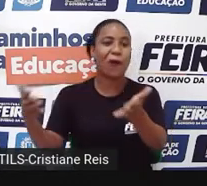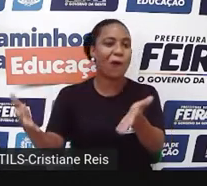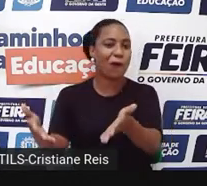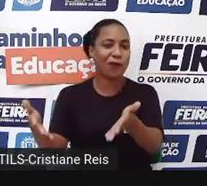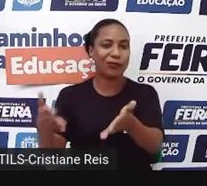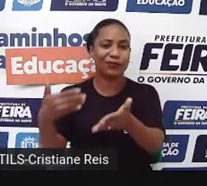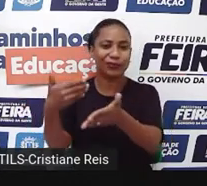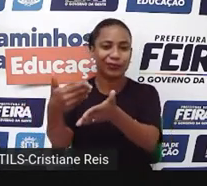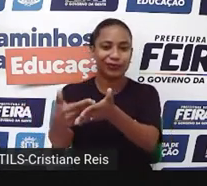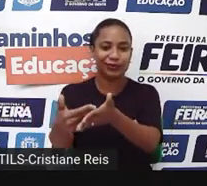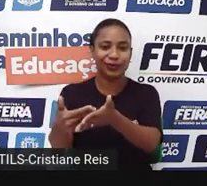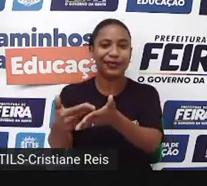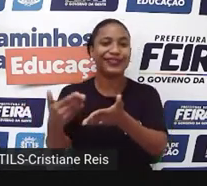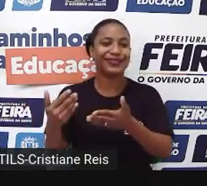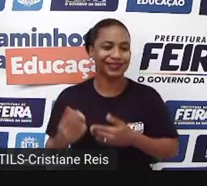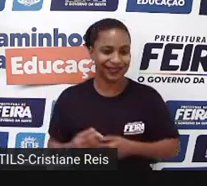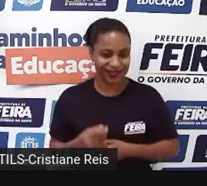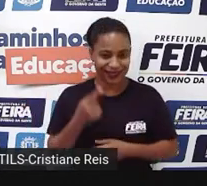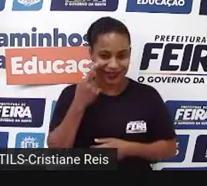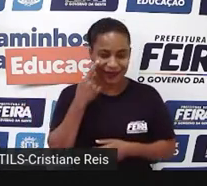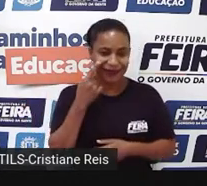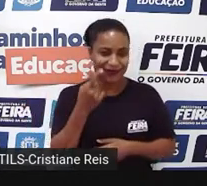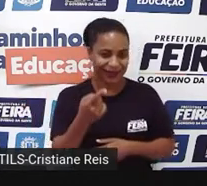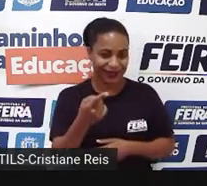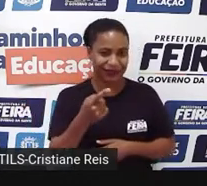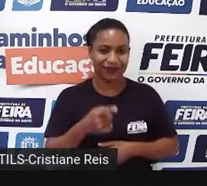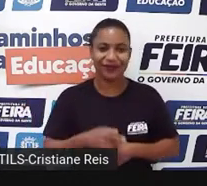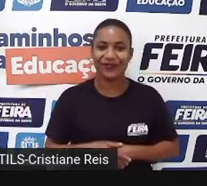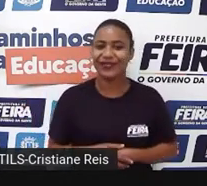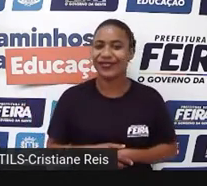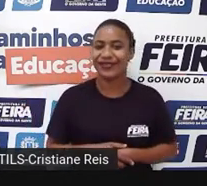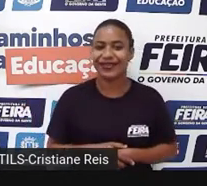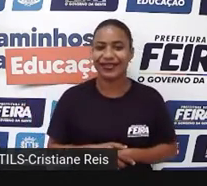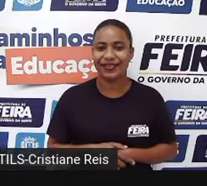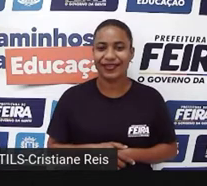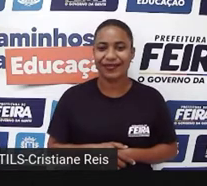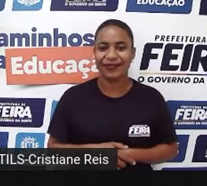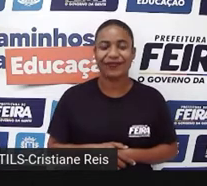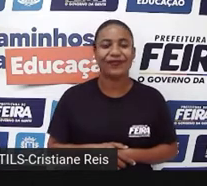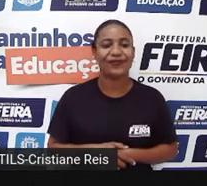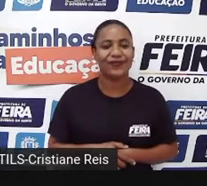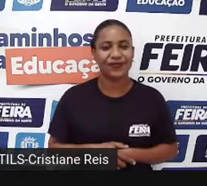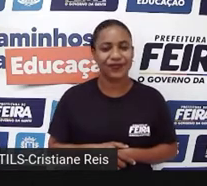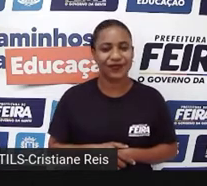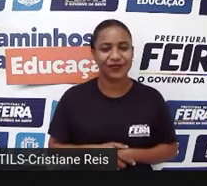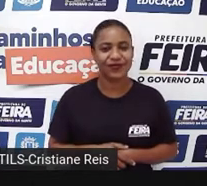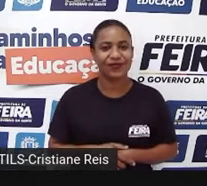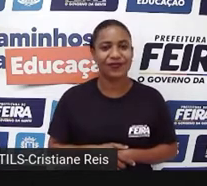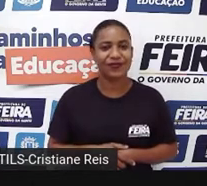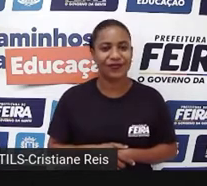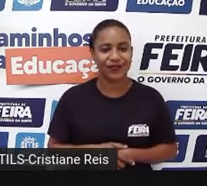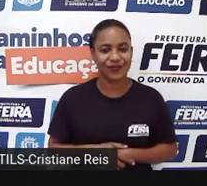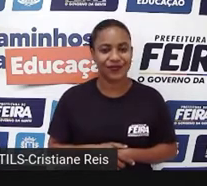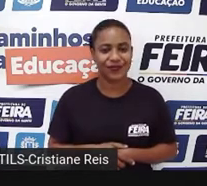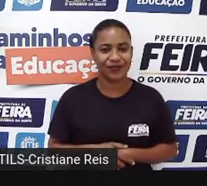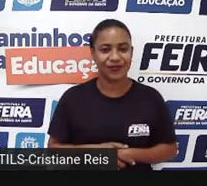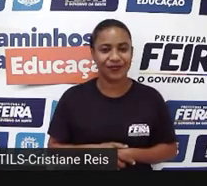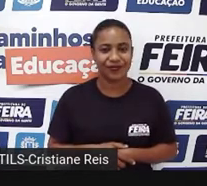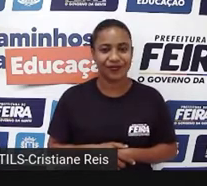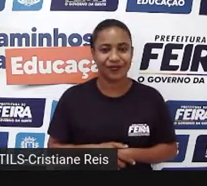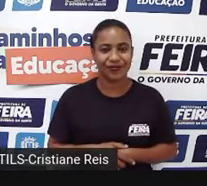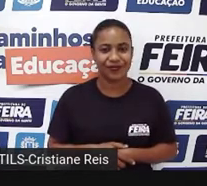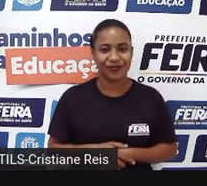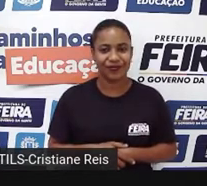longo do tempo? Ok? The inventions which contribute to the birth